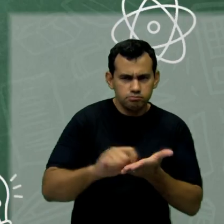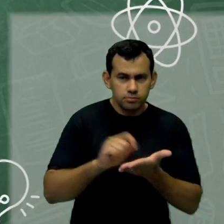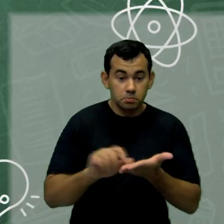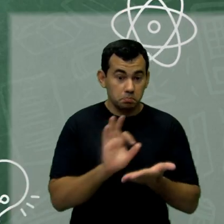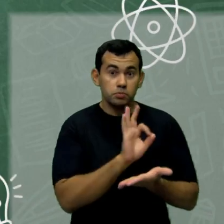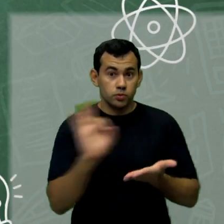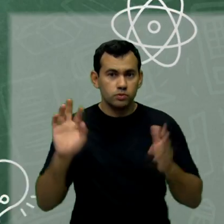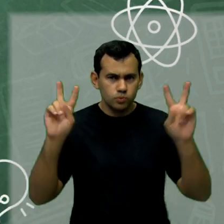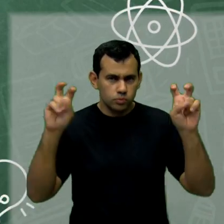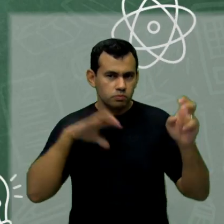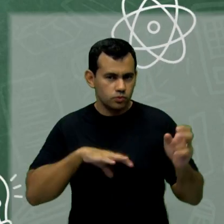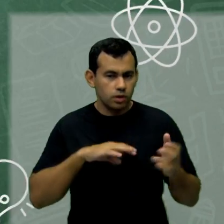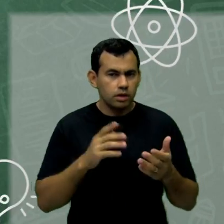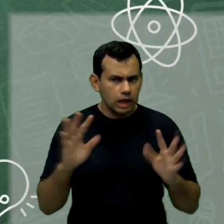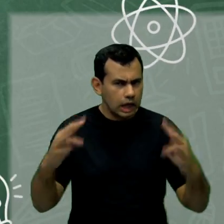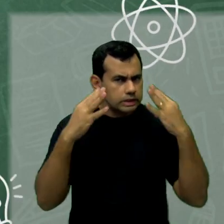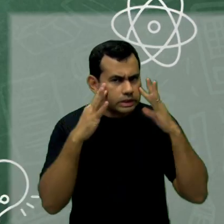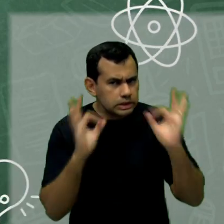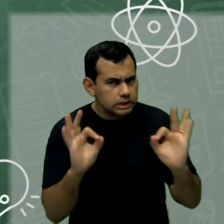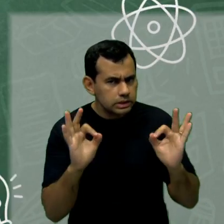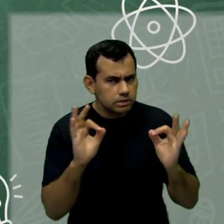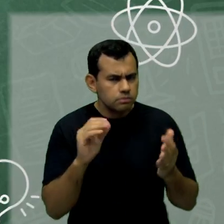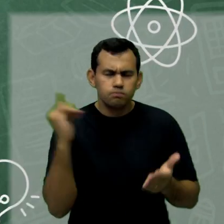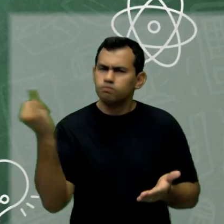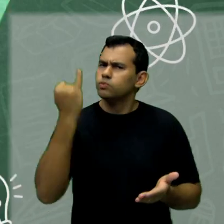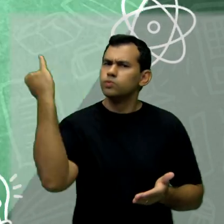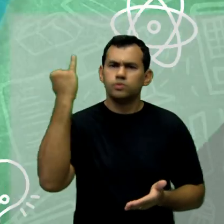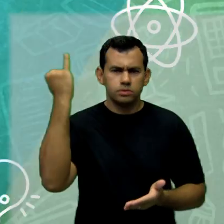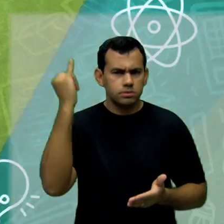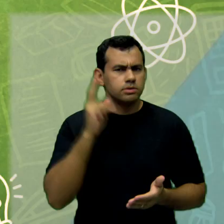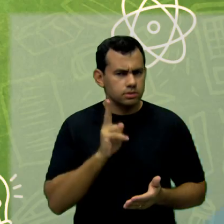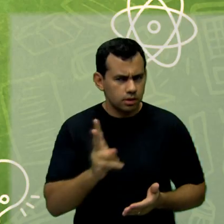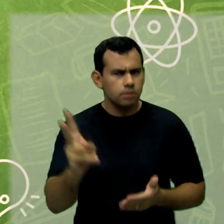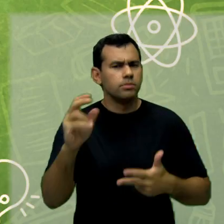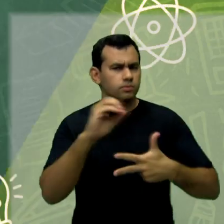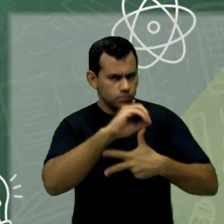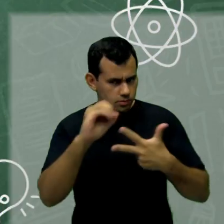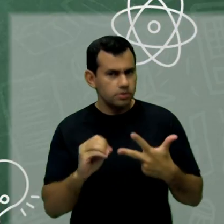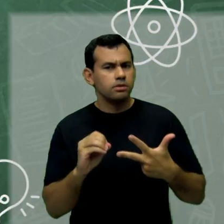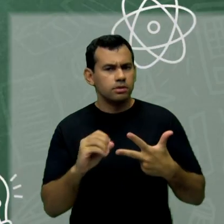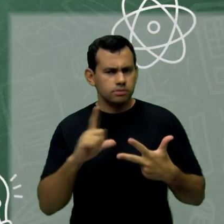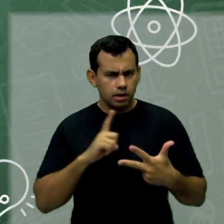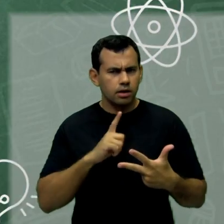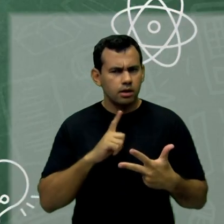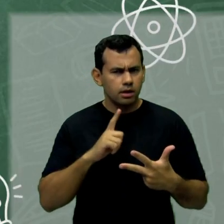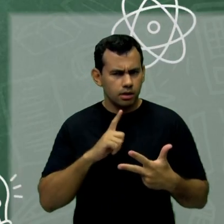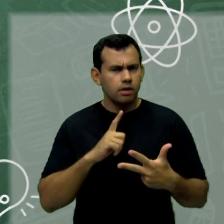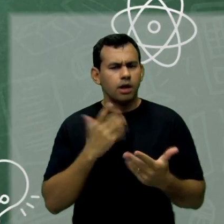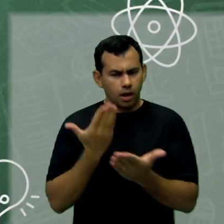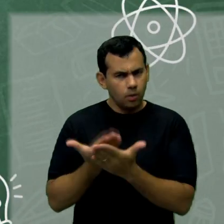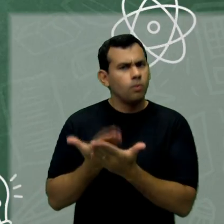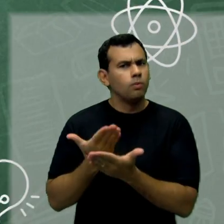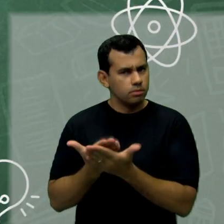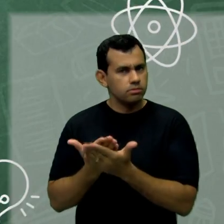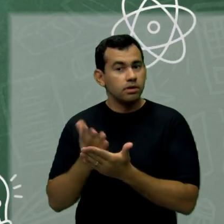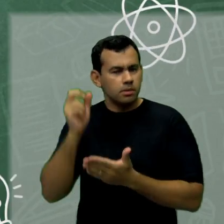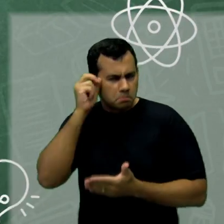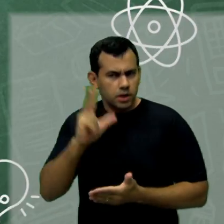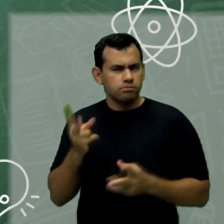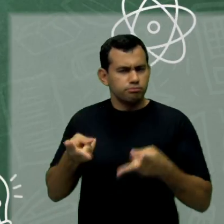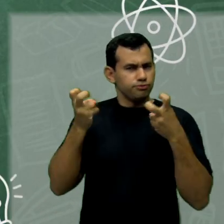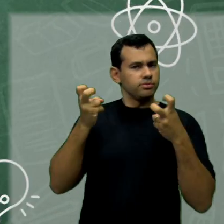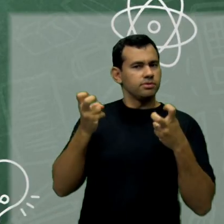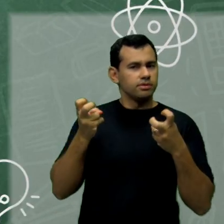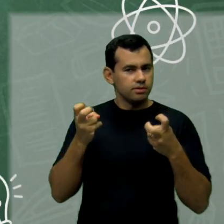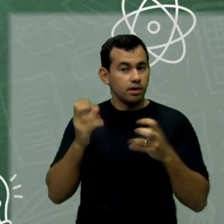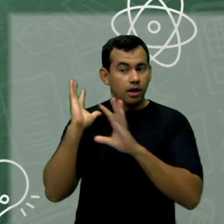E aí, tomou nota sobre modernismo? Fique ligado porque esse tema é muito frequente nas provas do Enem e você não vai dar bobeira, né? Então, durante